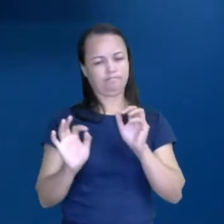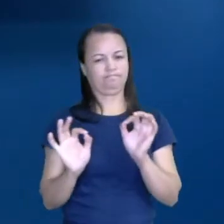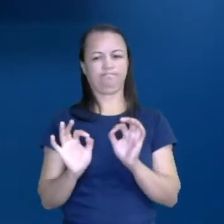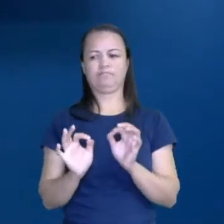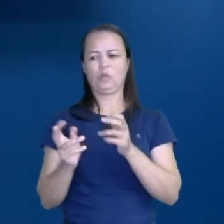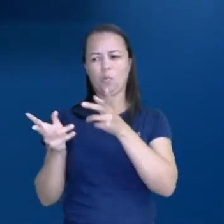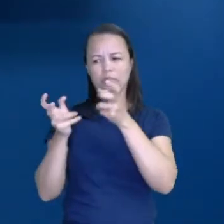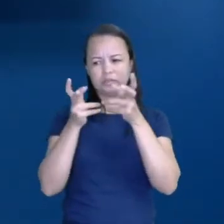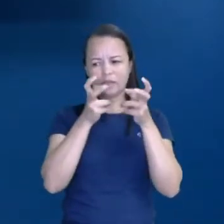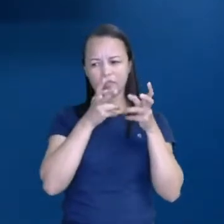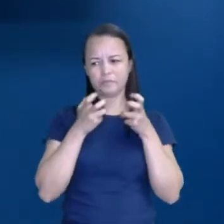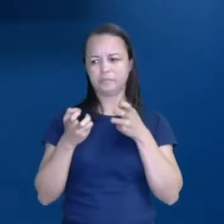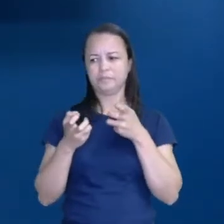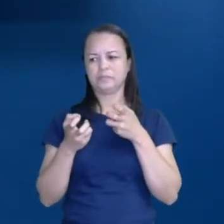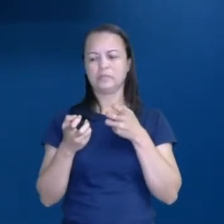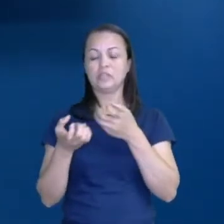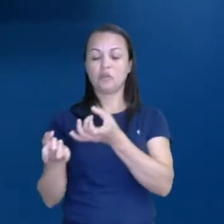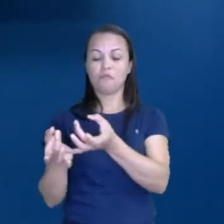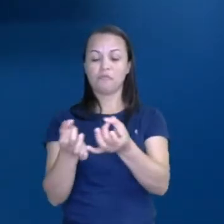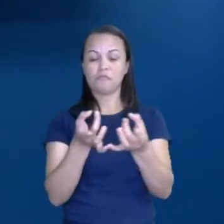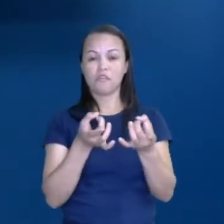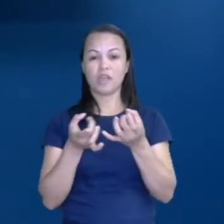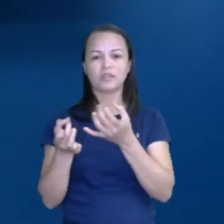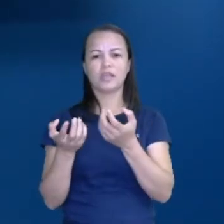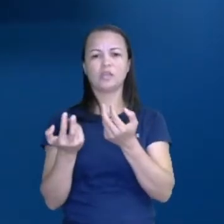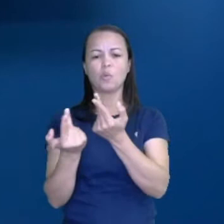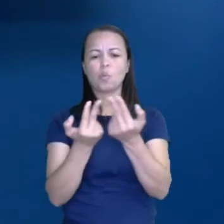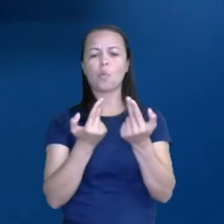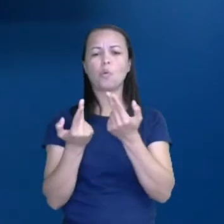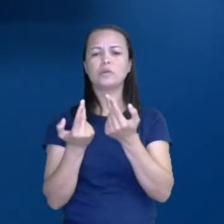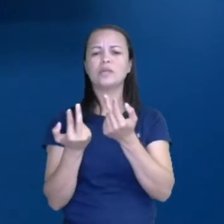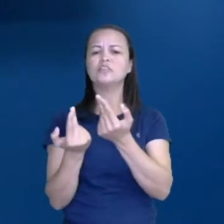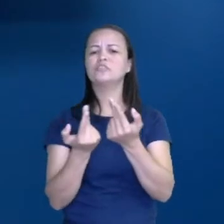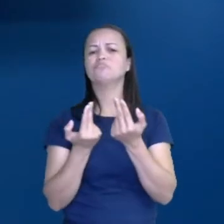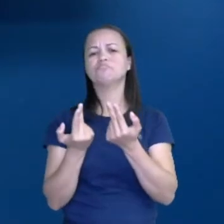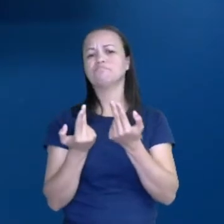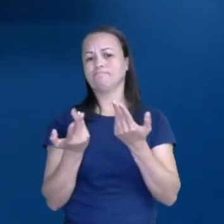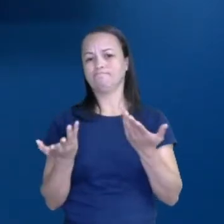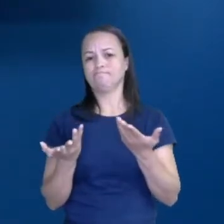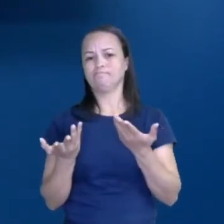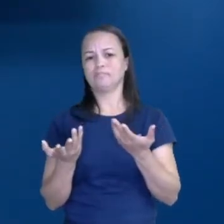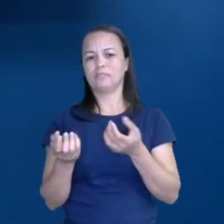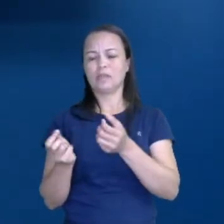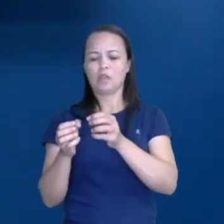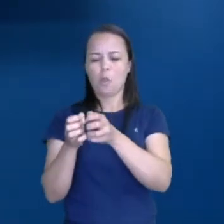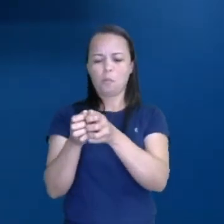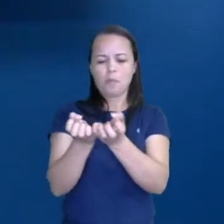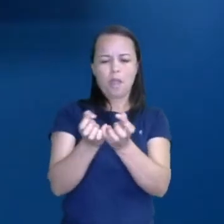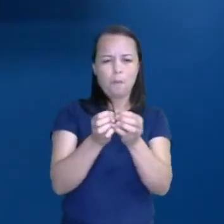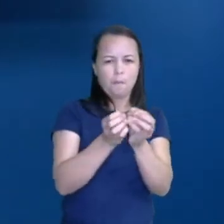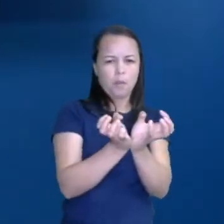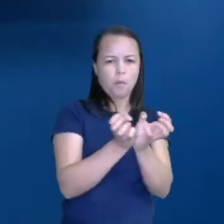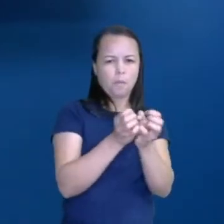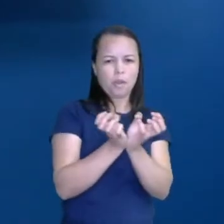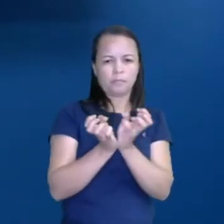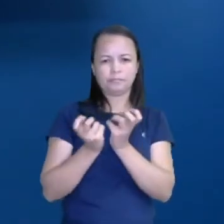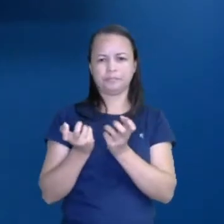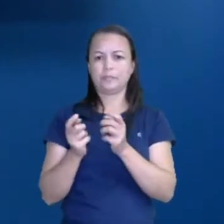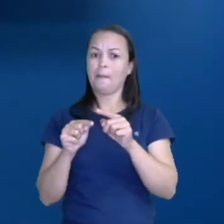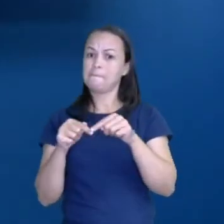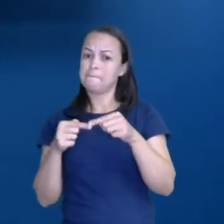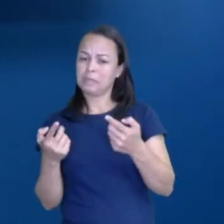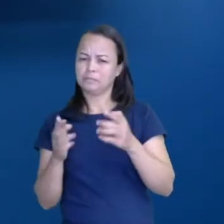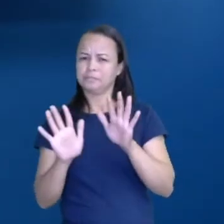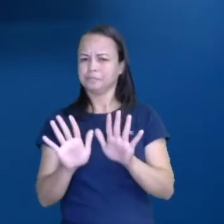essa imagem. Eles estão vendendo coisas iguais, cada um na sua barraquinha. Mas espera aí, se